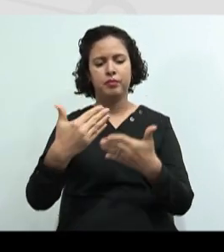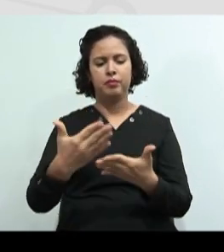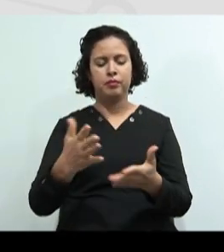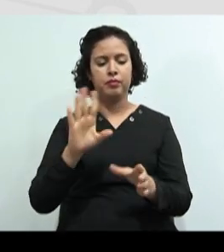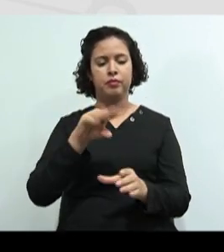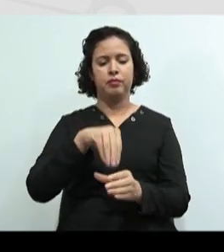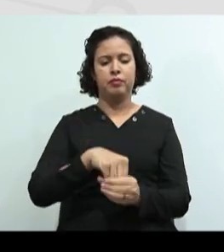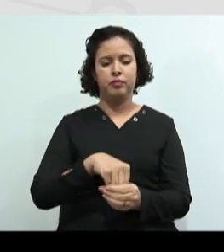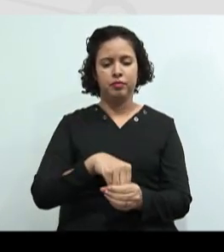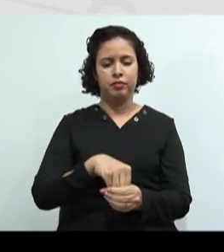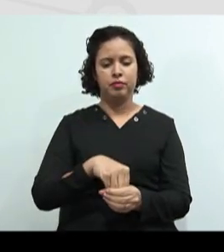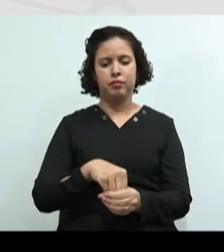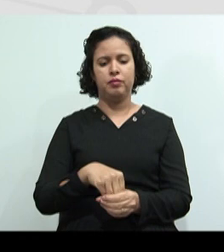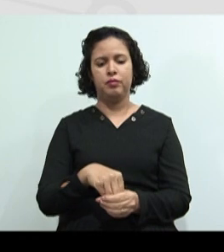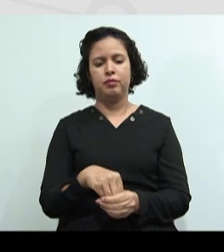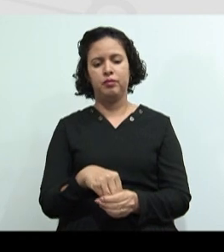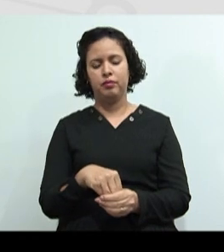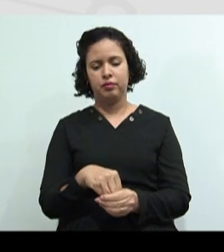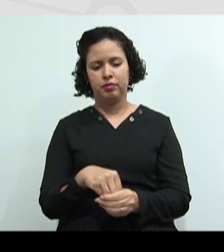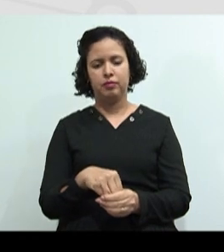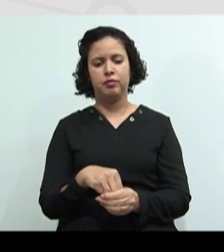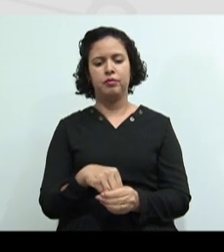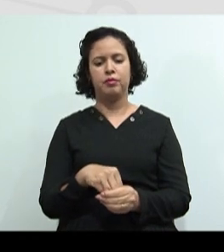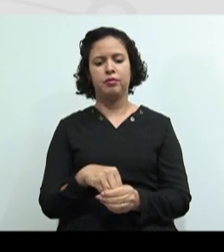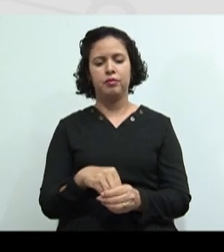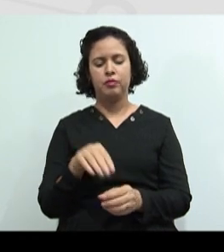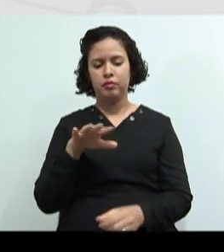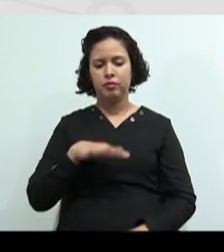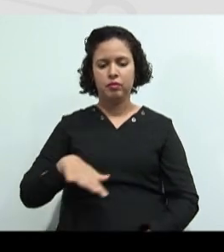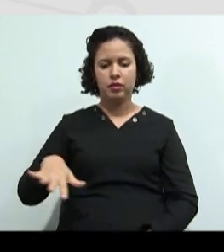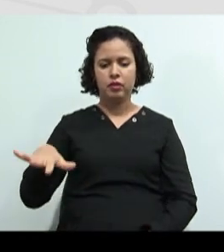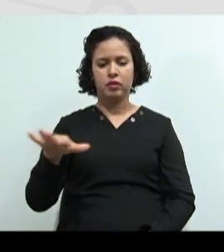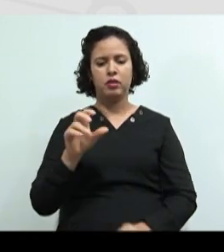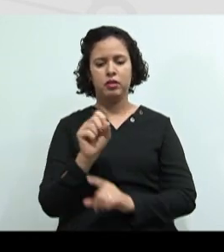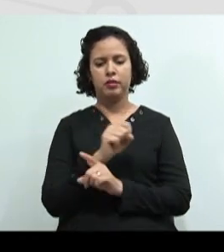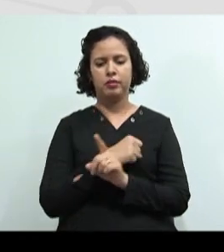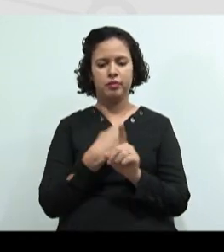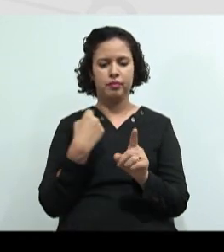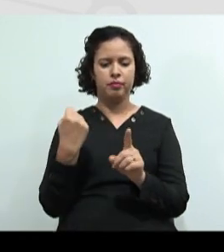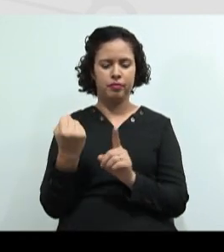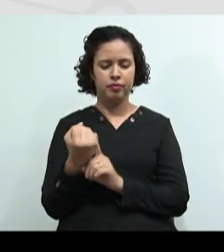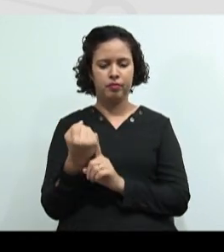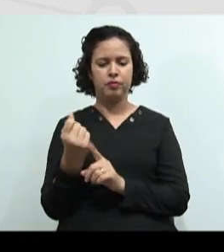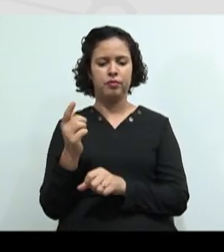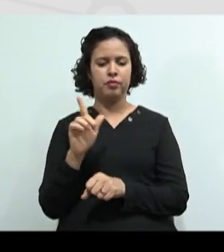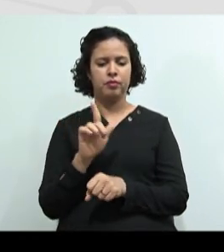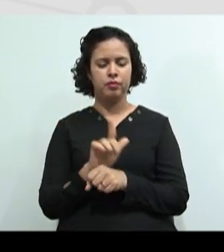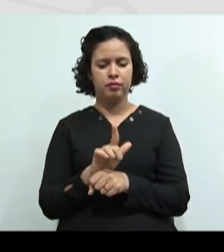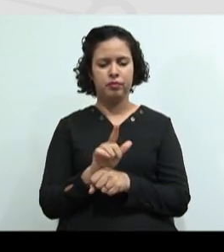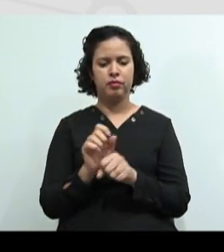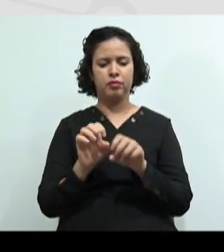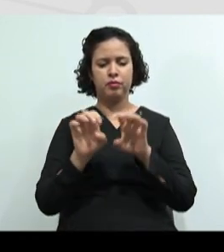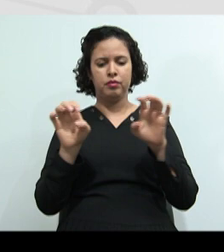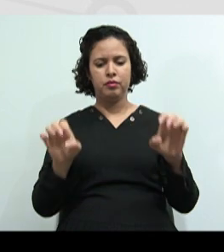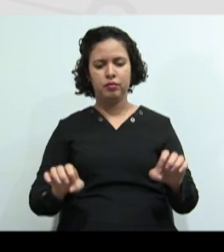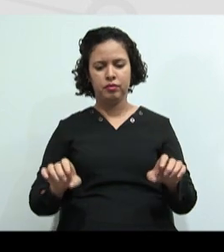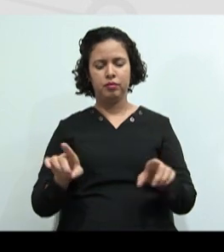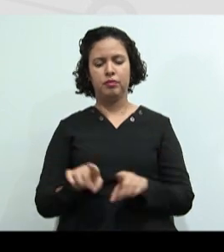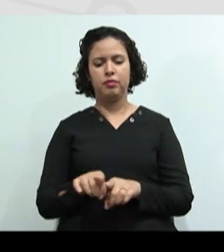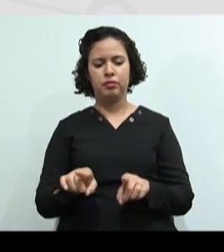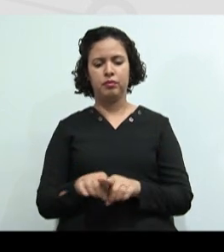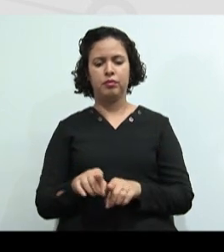internos, tá bom? Perspectiva de cooperados, né? Mercado, sociedade, gestão de sistema e também a